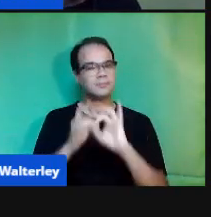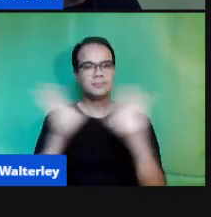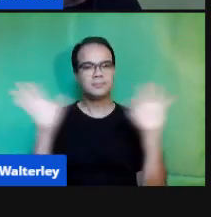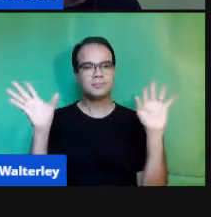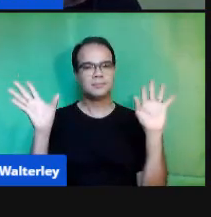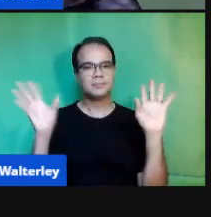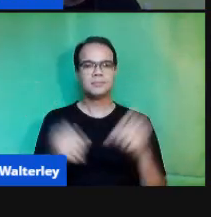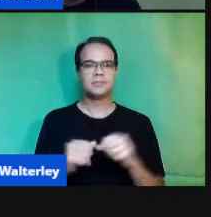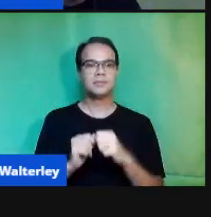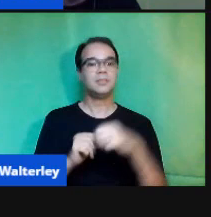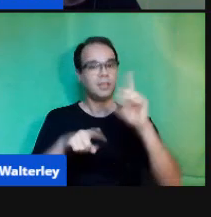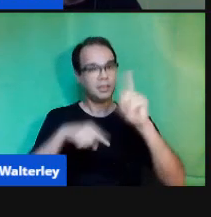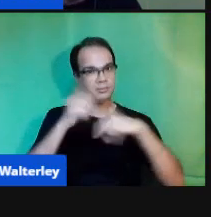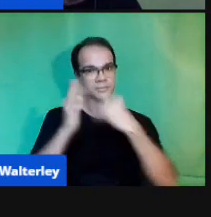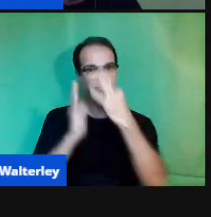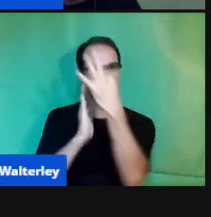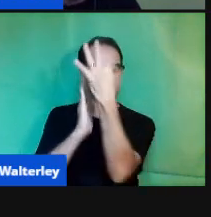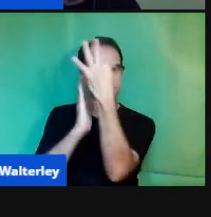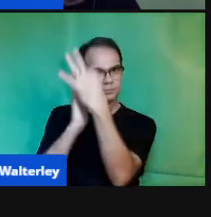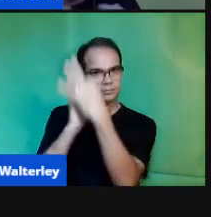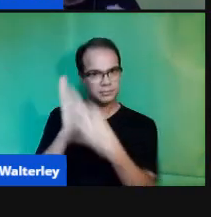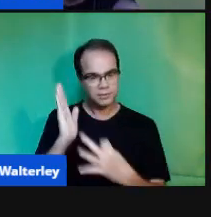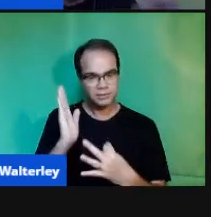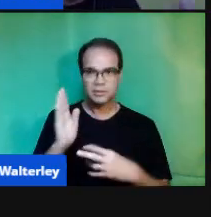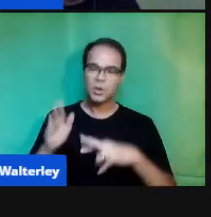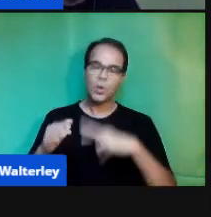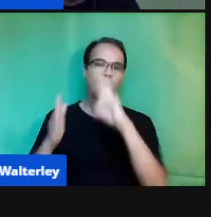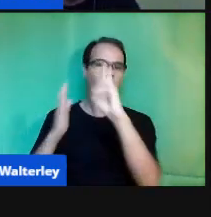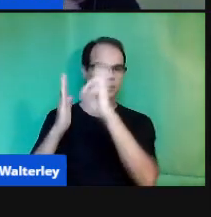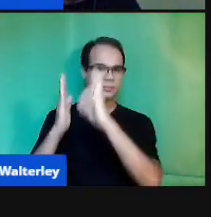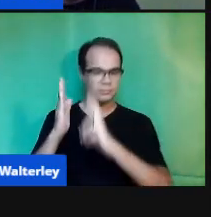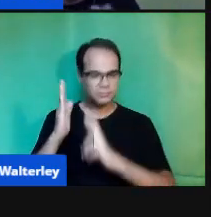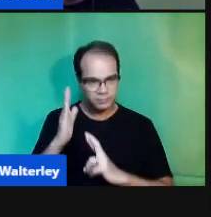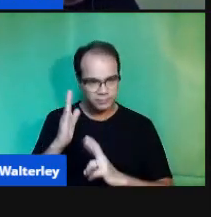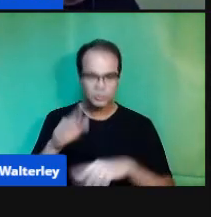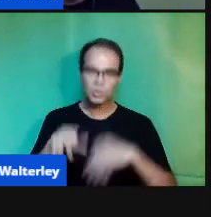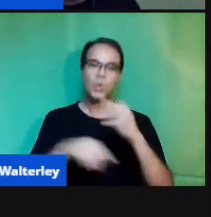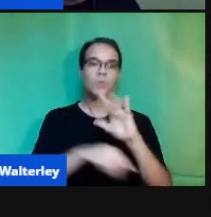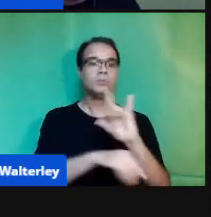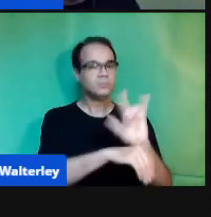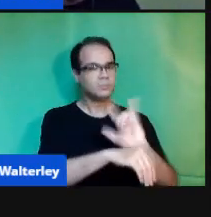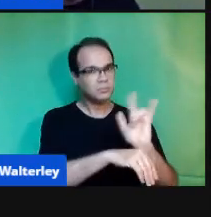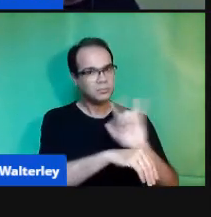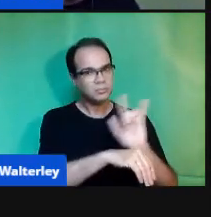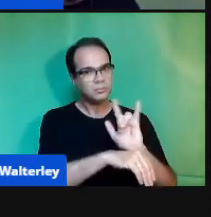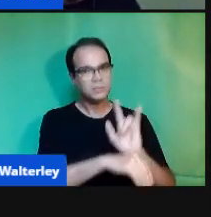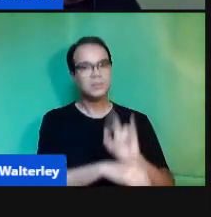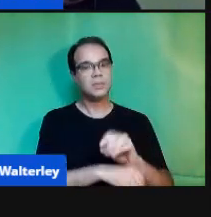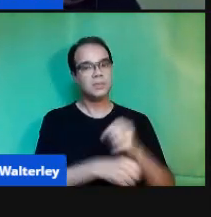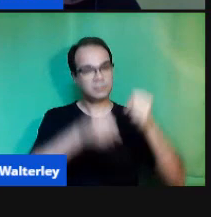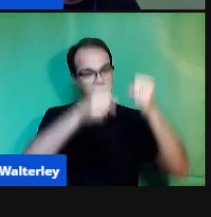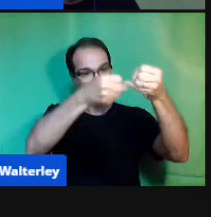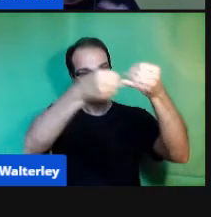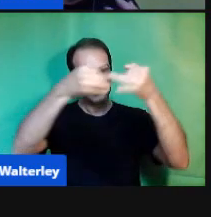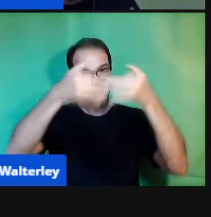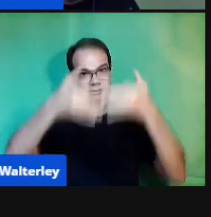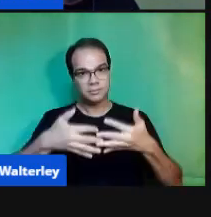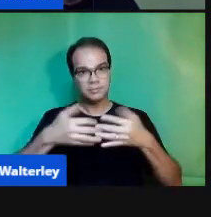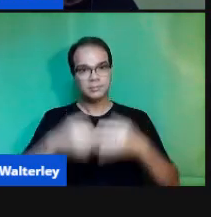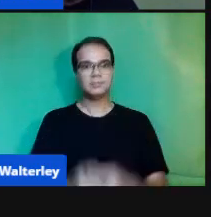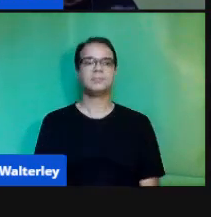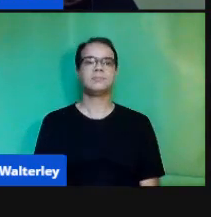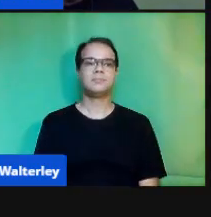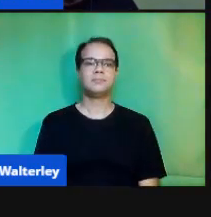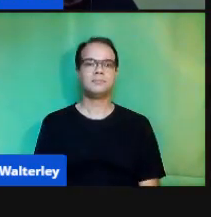escrever um texto, fazer uma redação ou fazer um documentário que ele fale isso aí. Ou pode usar